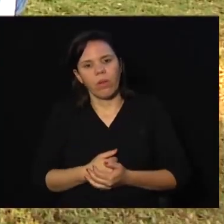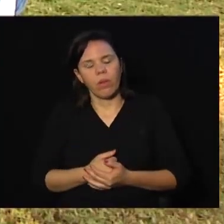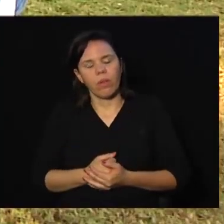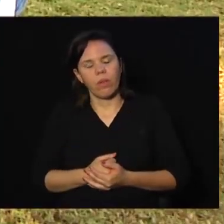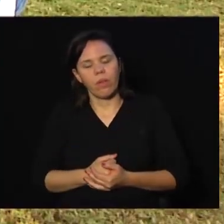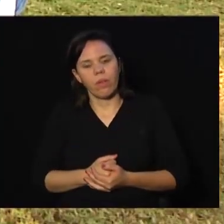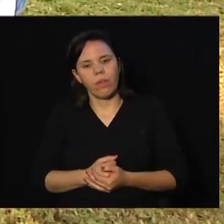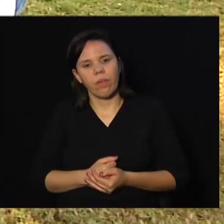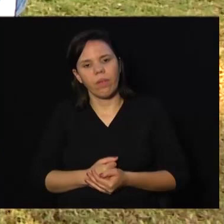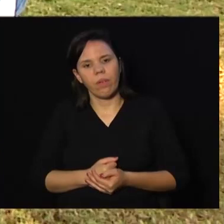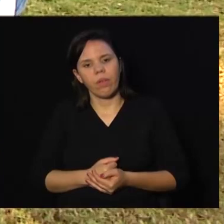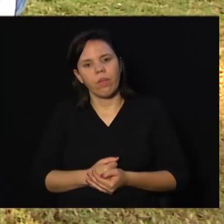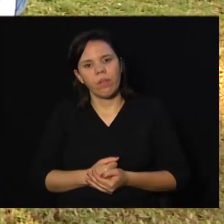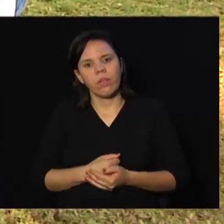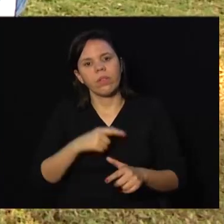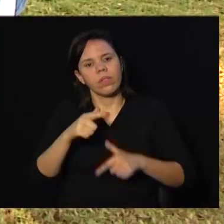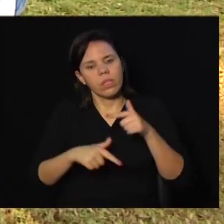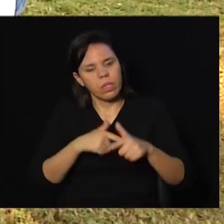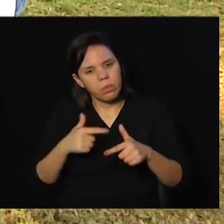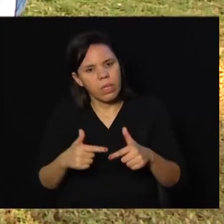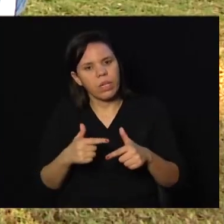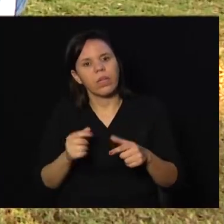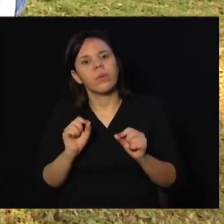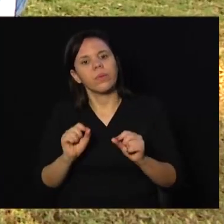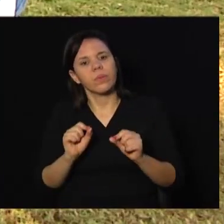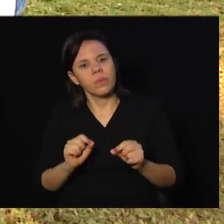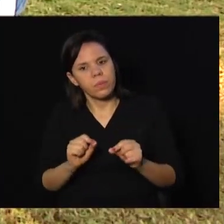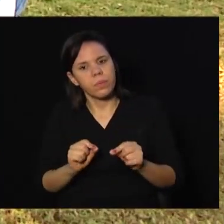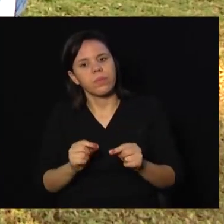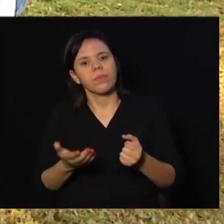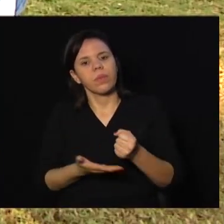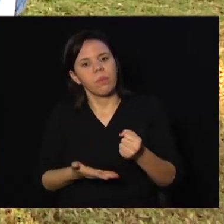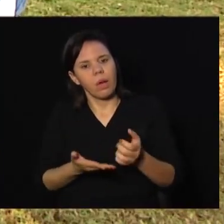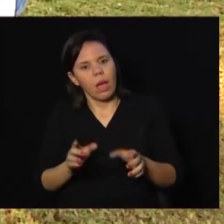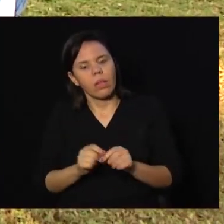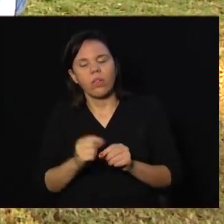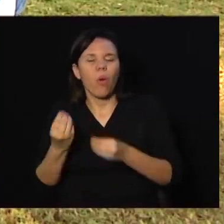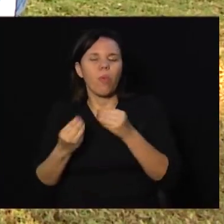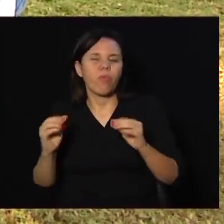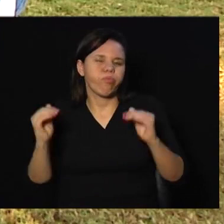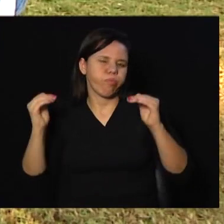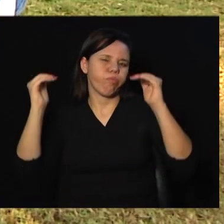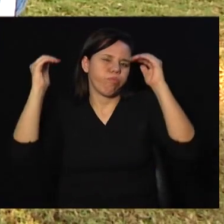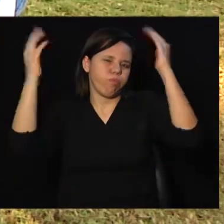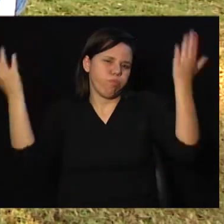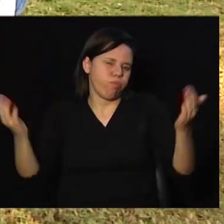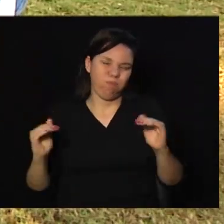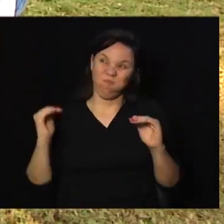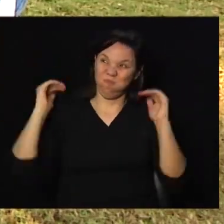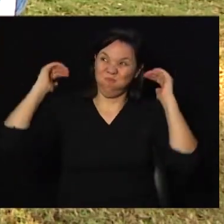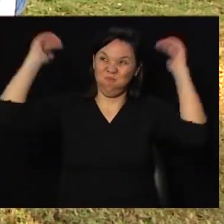Fundamentalmente trabalhar na base, nós não temos pretensões maiores de crescer, ou crescer sim, mas não de subir